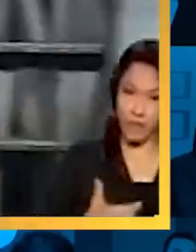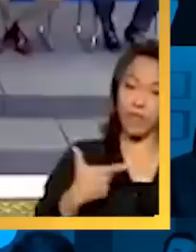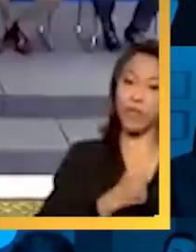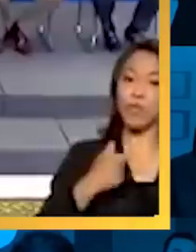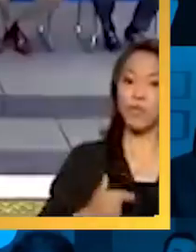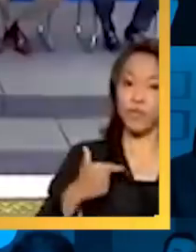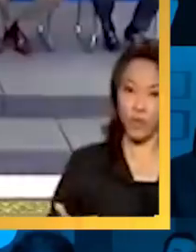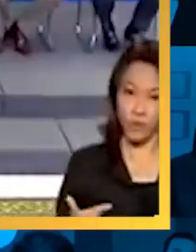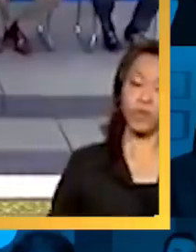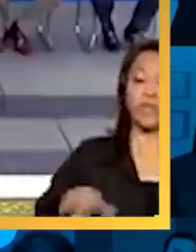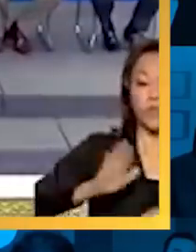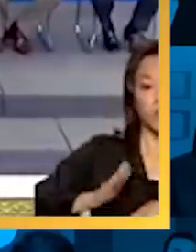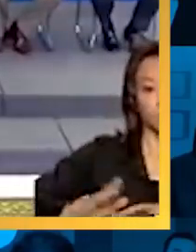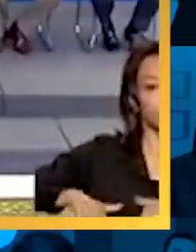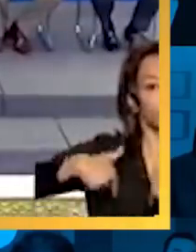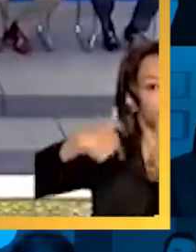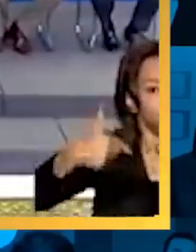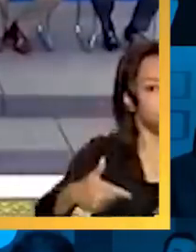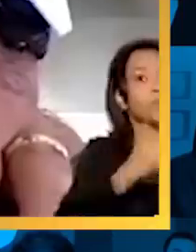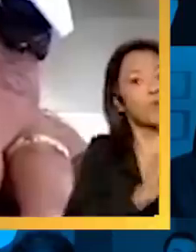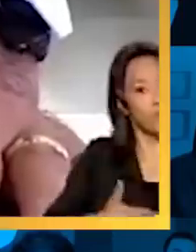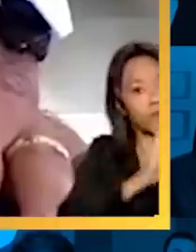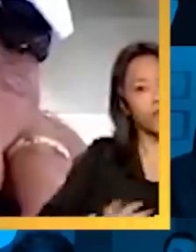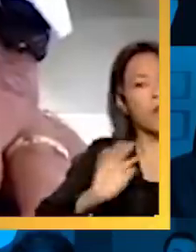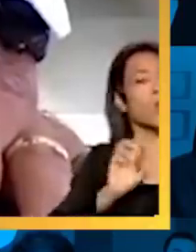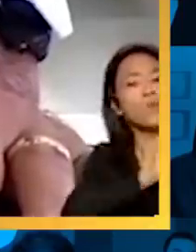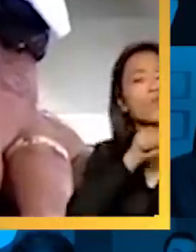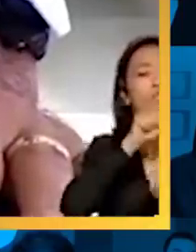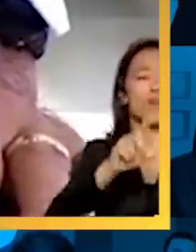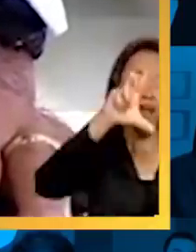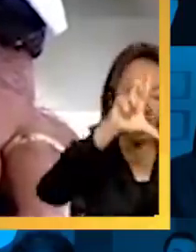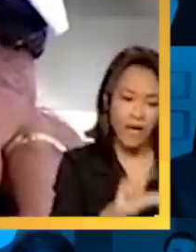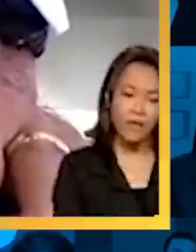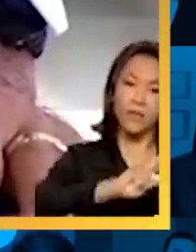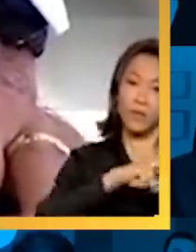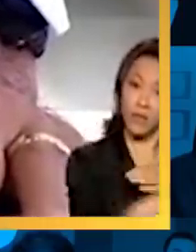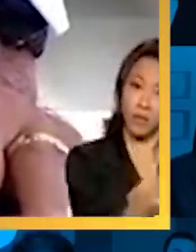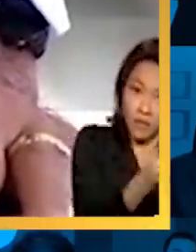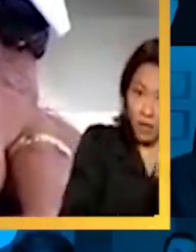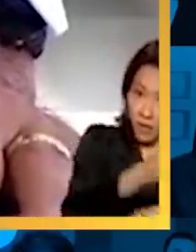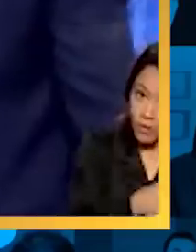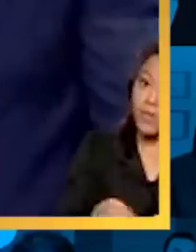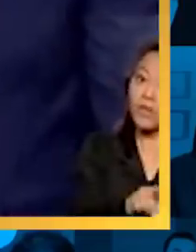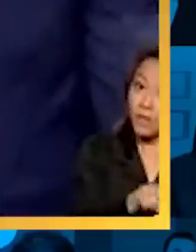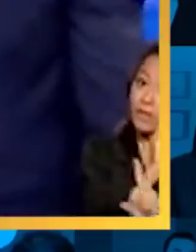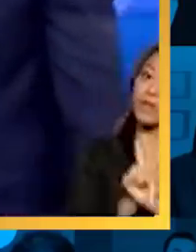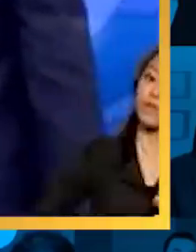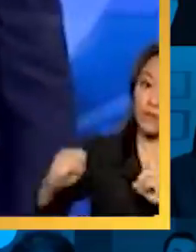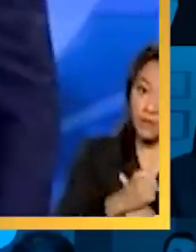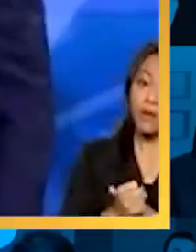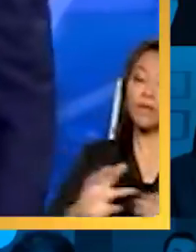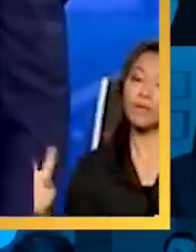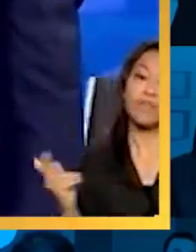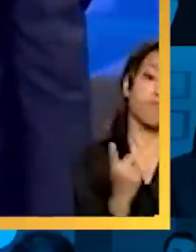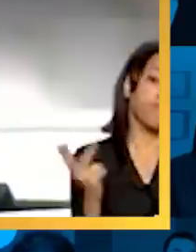A iniciativa do governo federal pretende amenizar os impactos econômicos e sociais causados pela